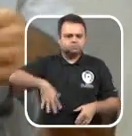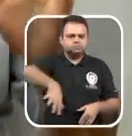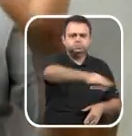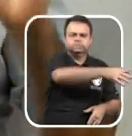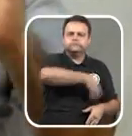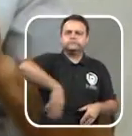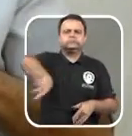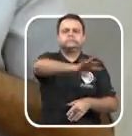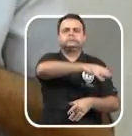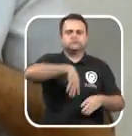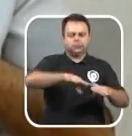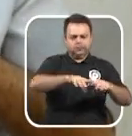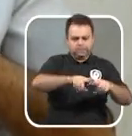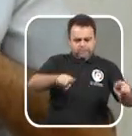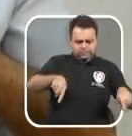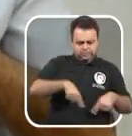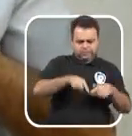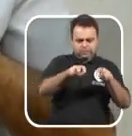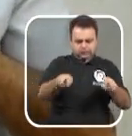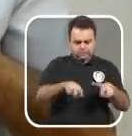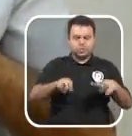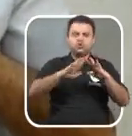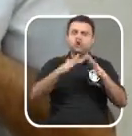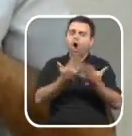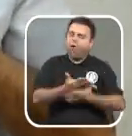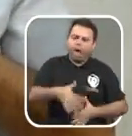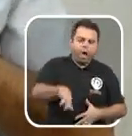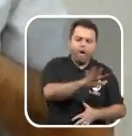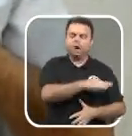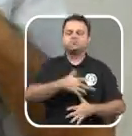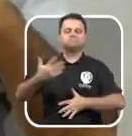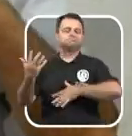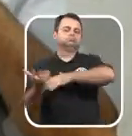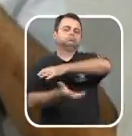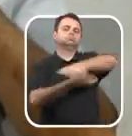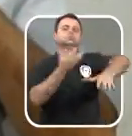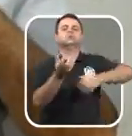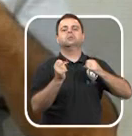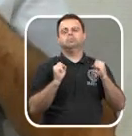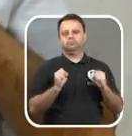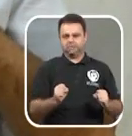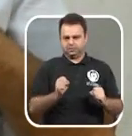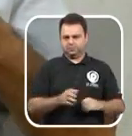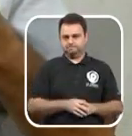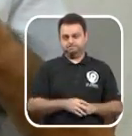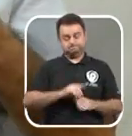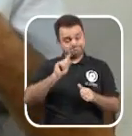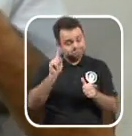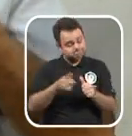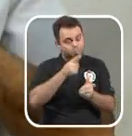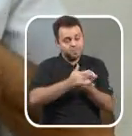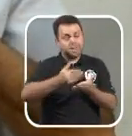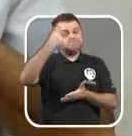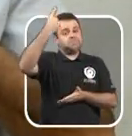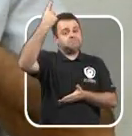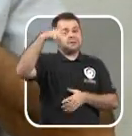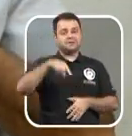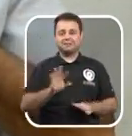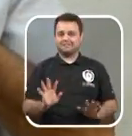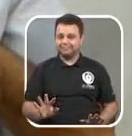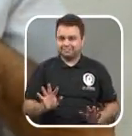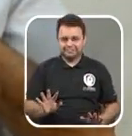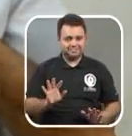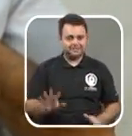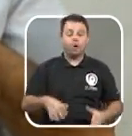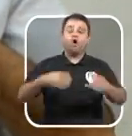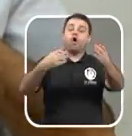do andamento pedagógico de uma escola. Então começa por isso, na minha opinião, cuidador berçarista tem que ser